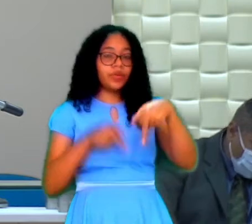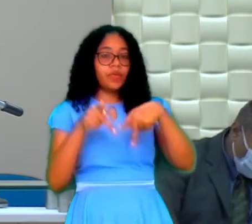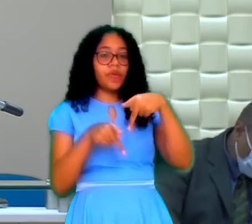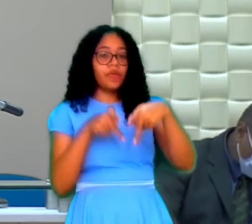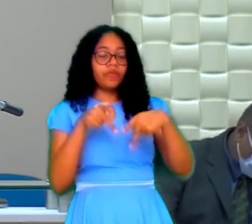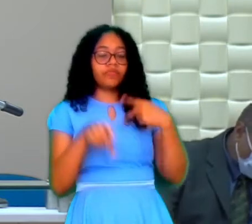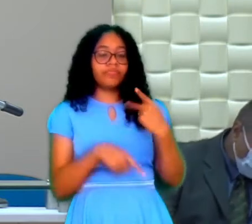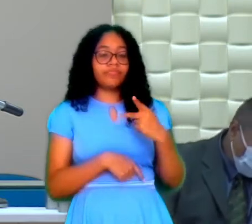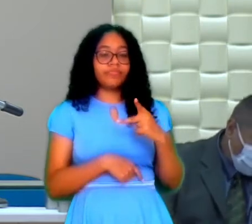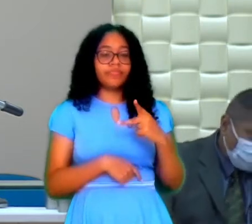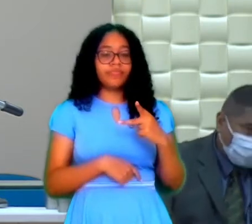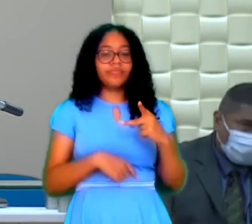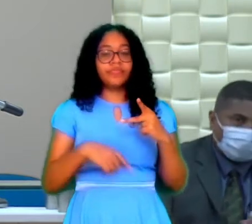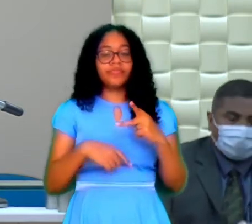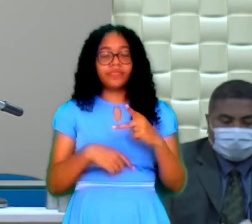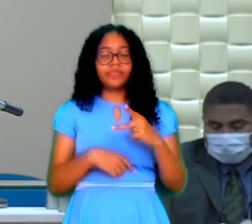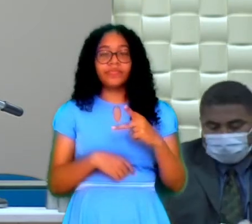percorreu,